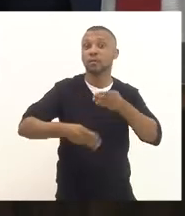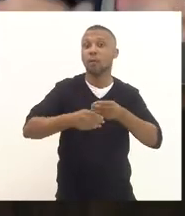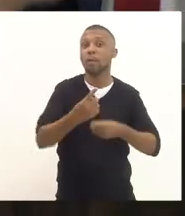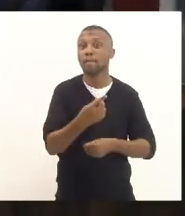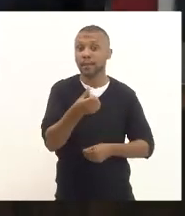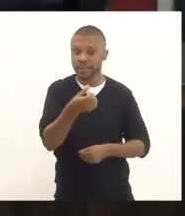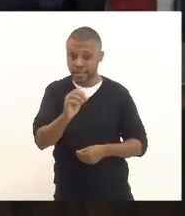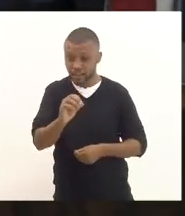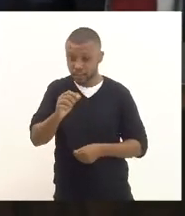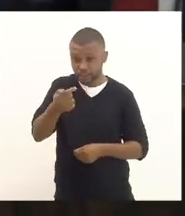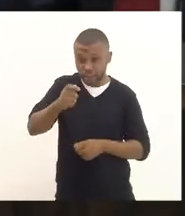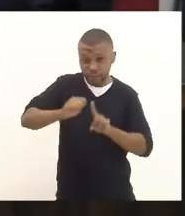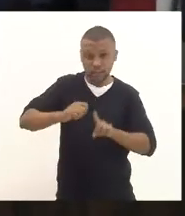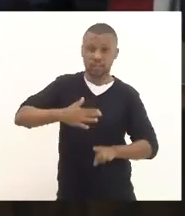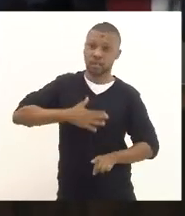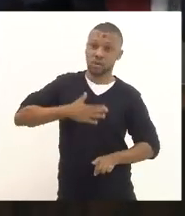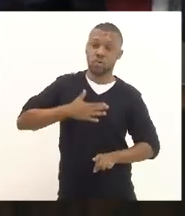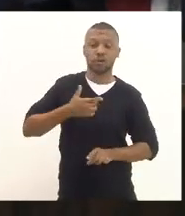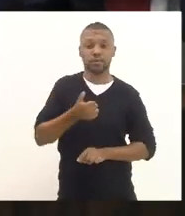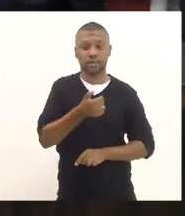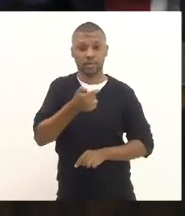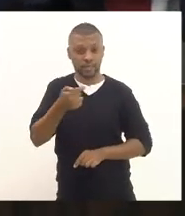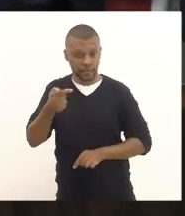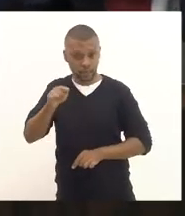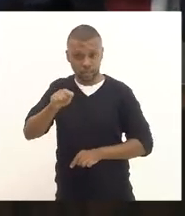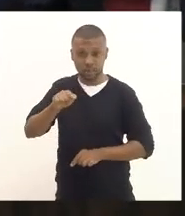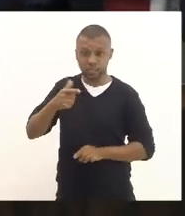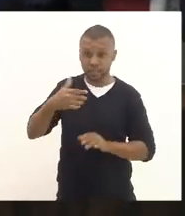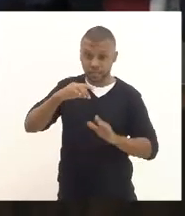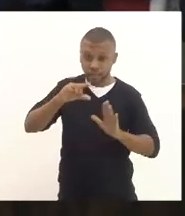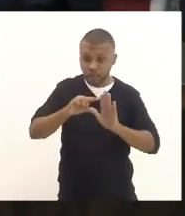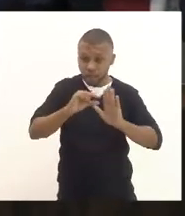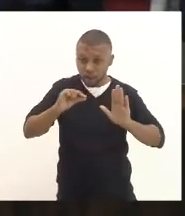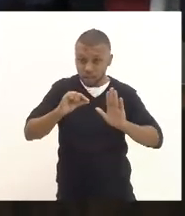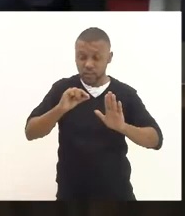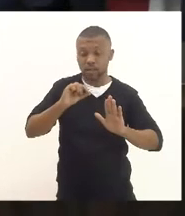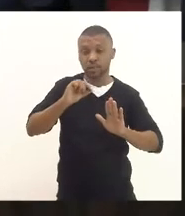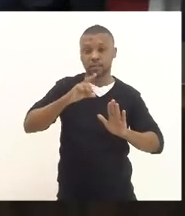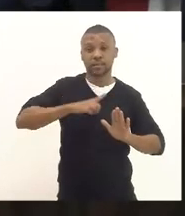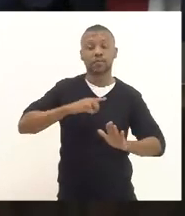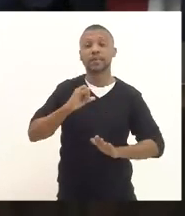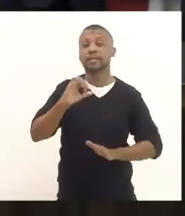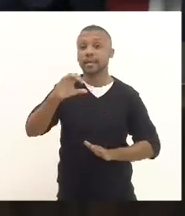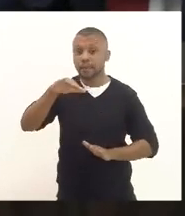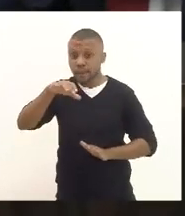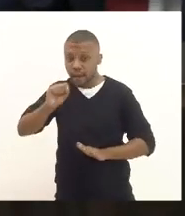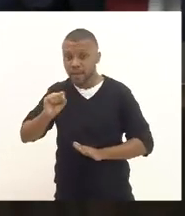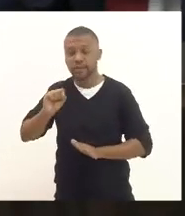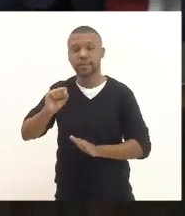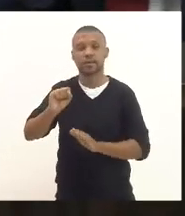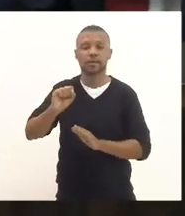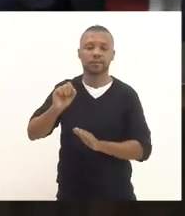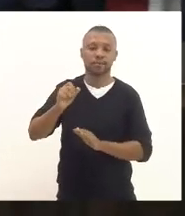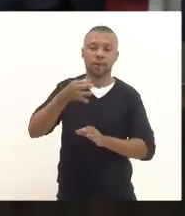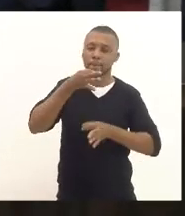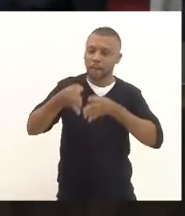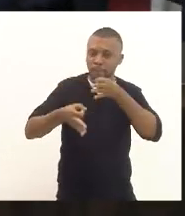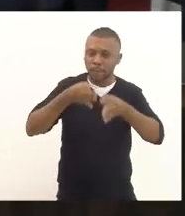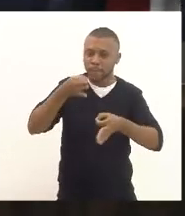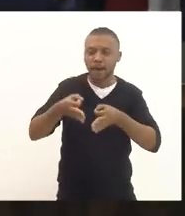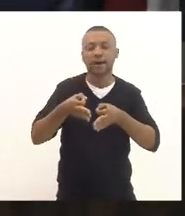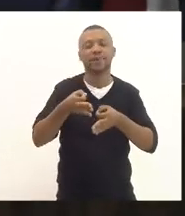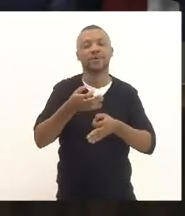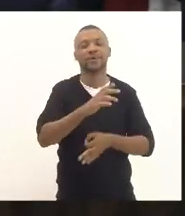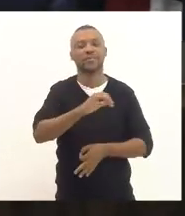de Sete de Agosto 17 na cláusula 13ª do governo do ICMS 190/17 pareceres da comissão de